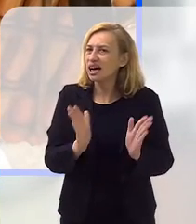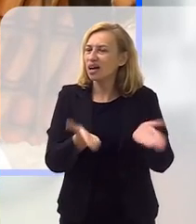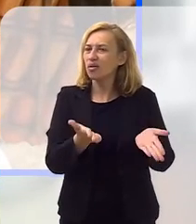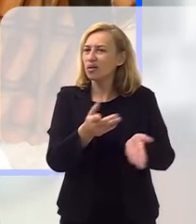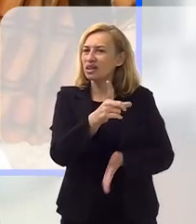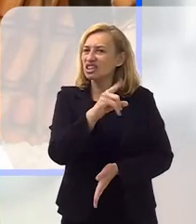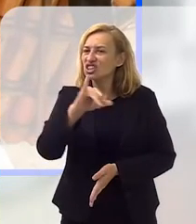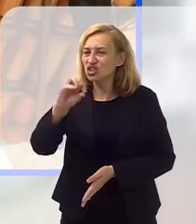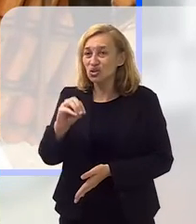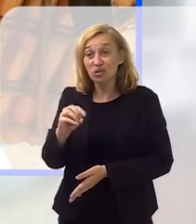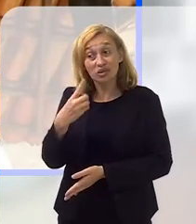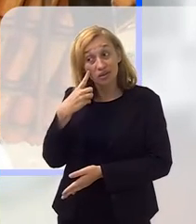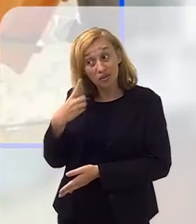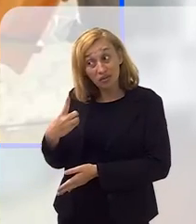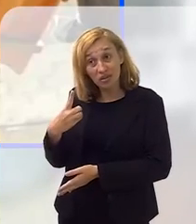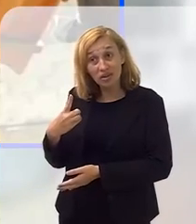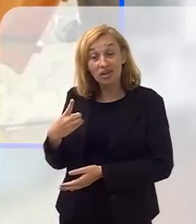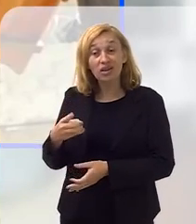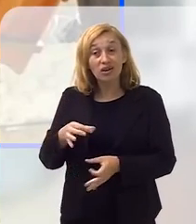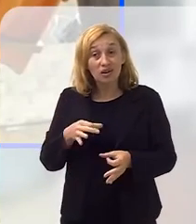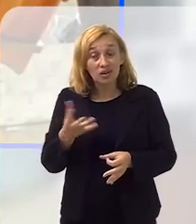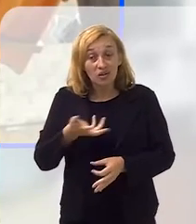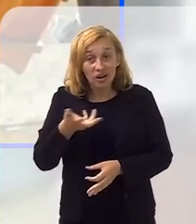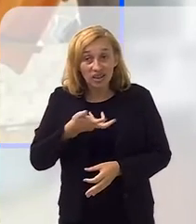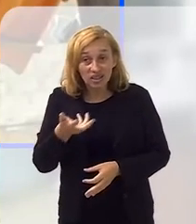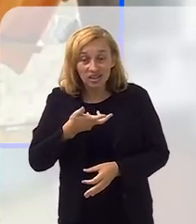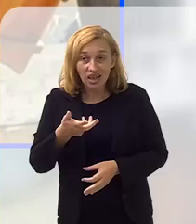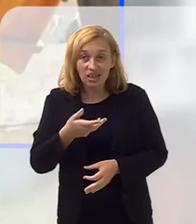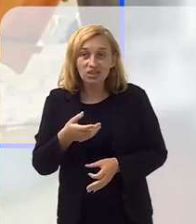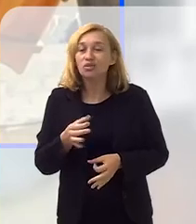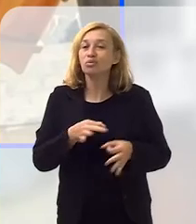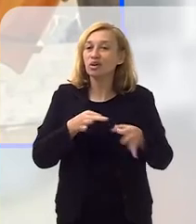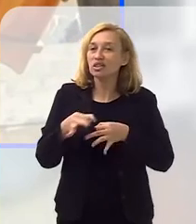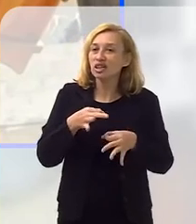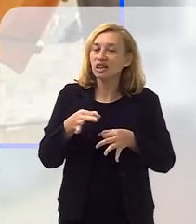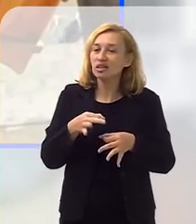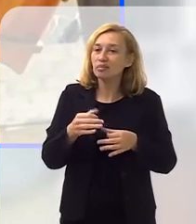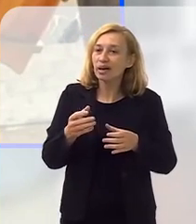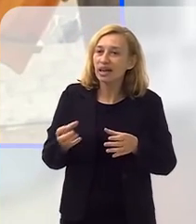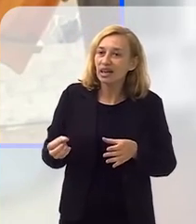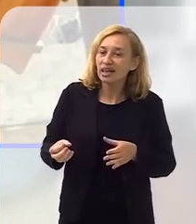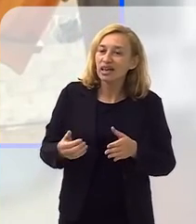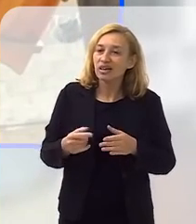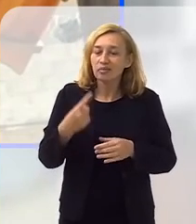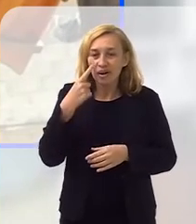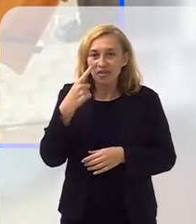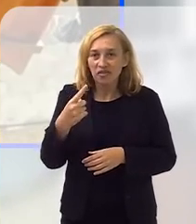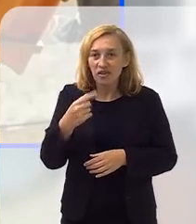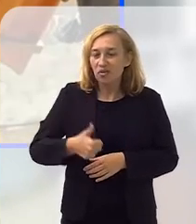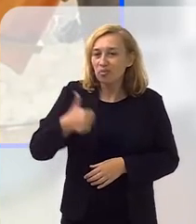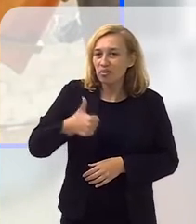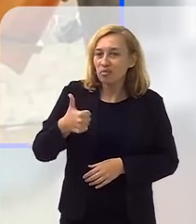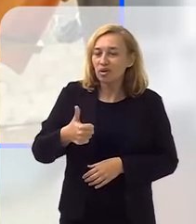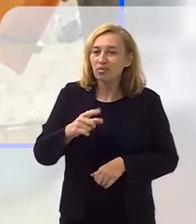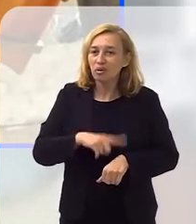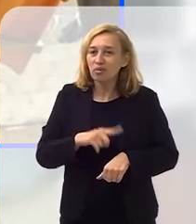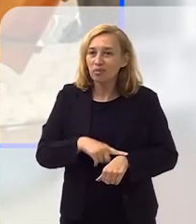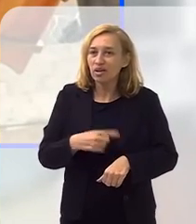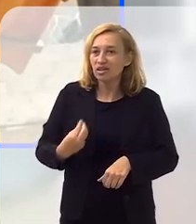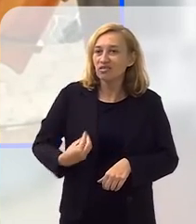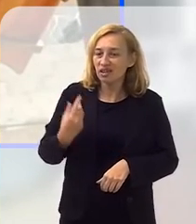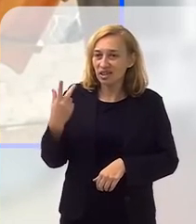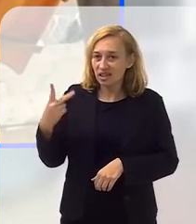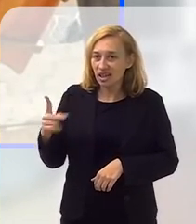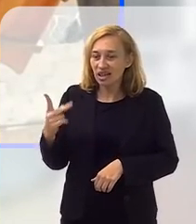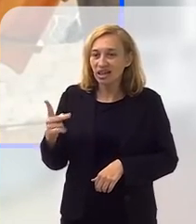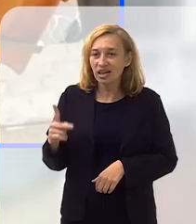nesse disco. Tá? E estamos aí correndo atrás desse projeto para reabrir o baú, né? Já teve a primeira edição do baú,